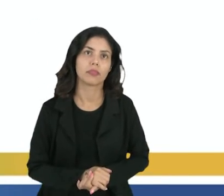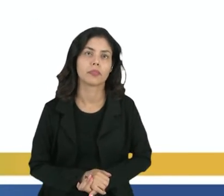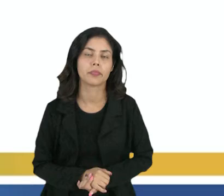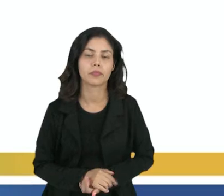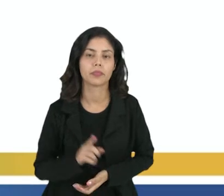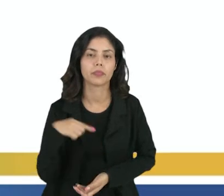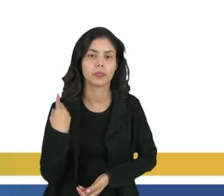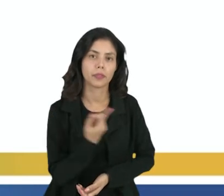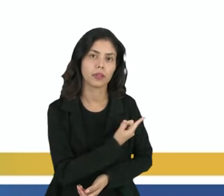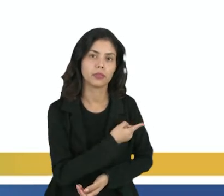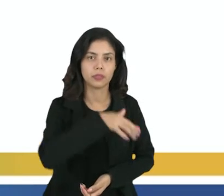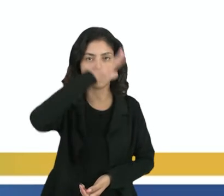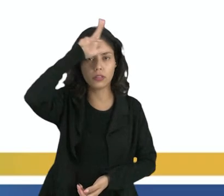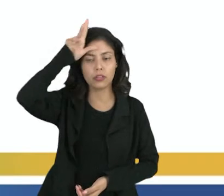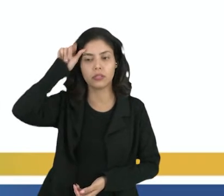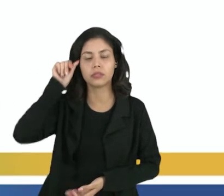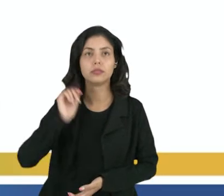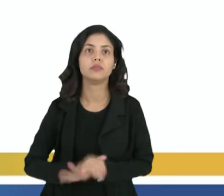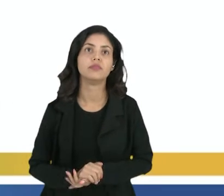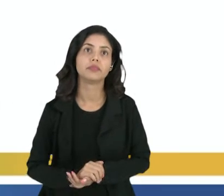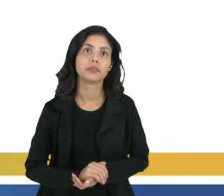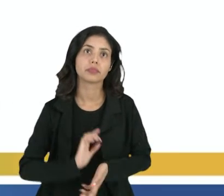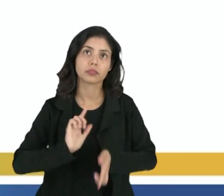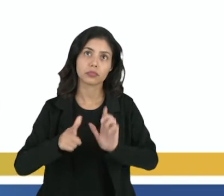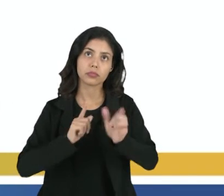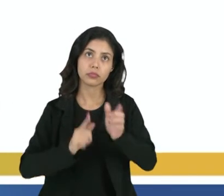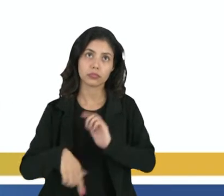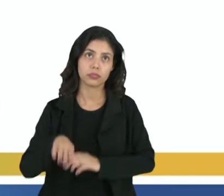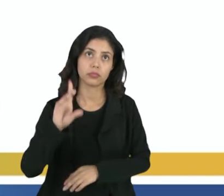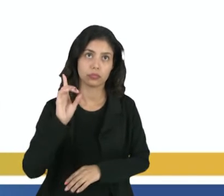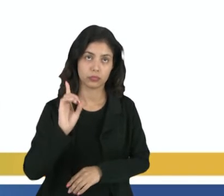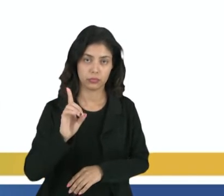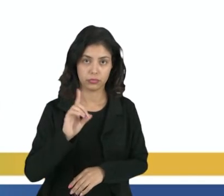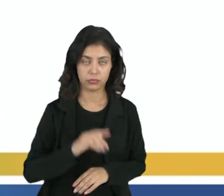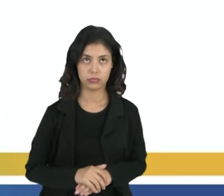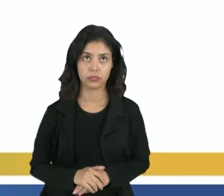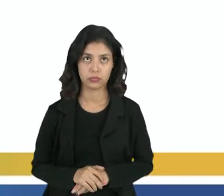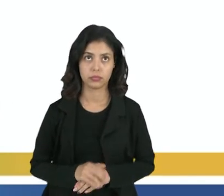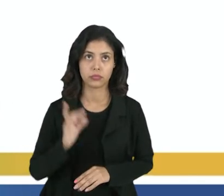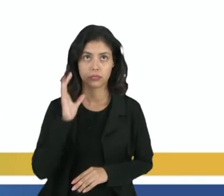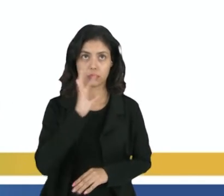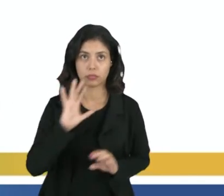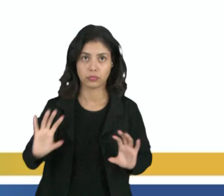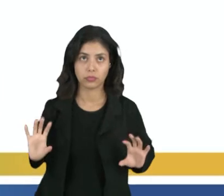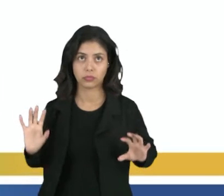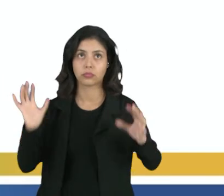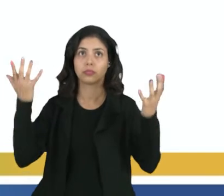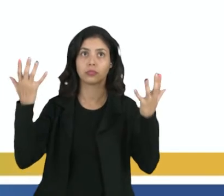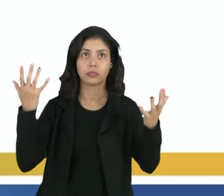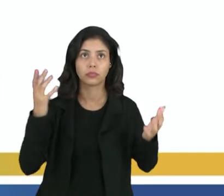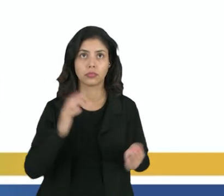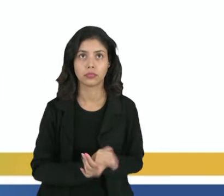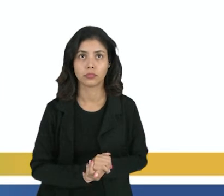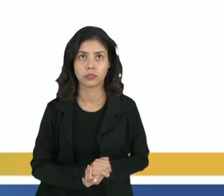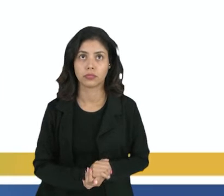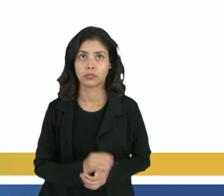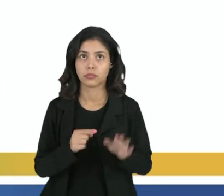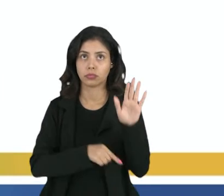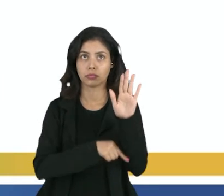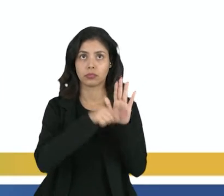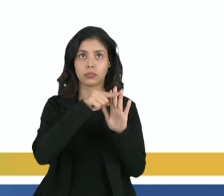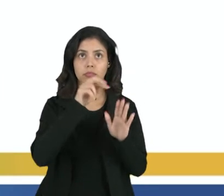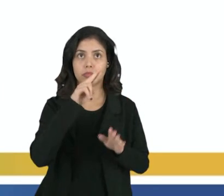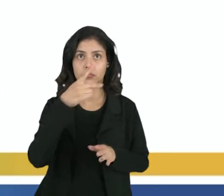né, do bioma Amazônia. Então, a alternativa correta é a letra D. Clima quente e úmido,